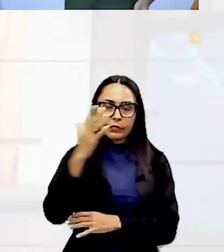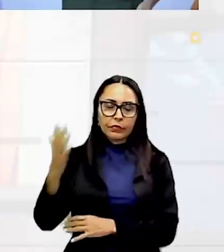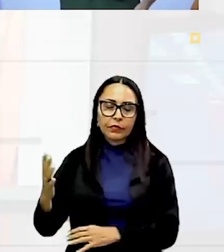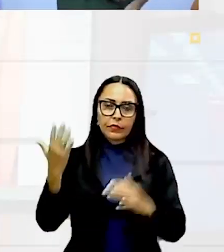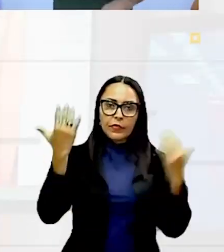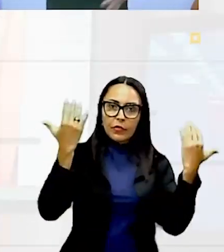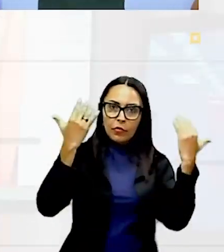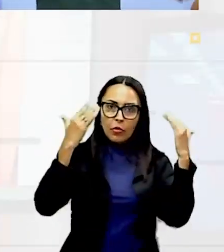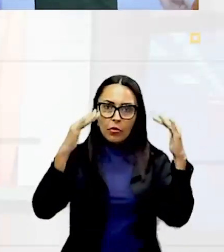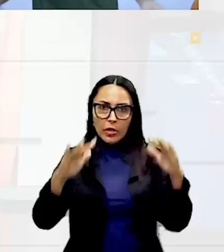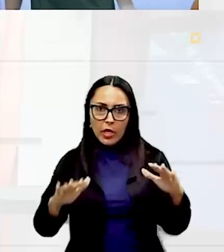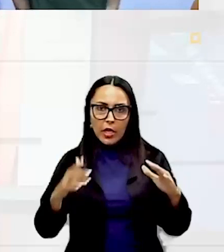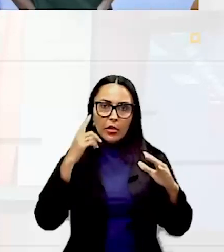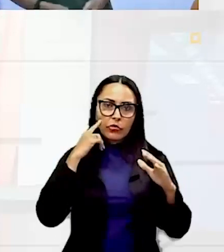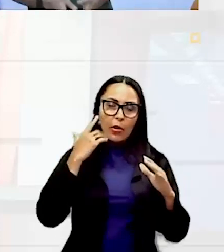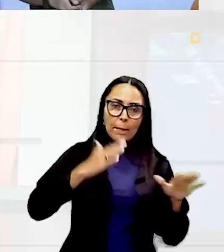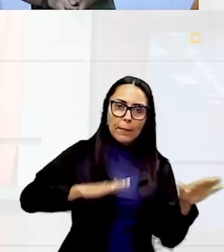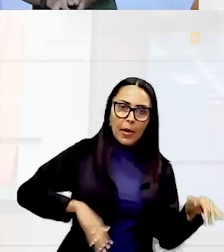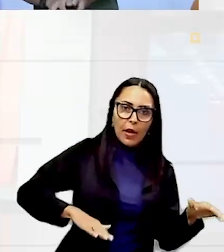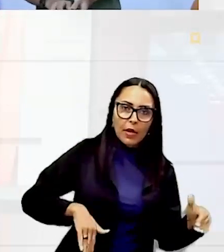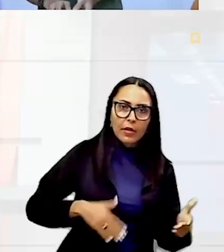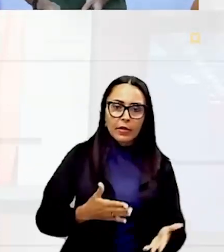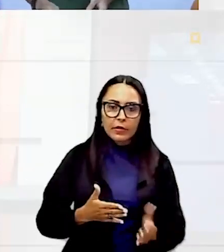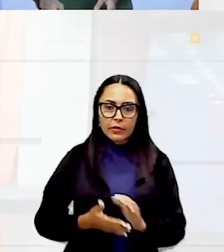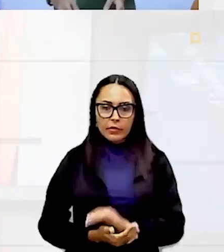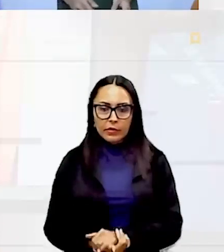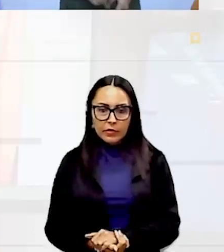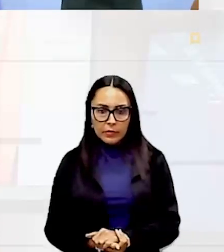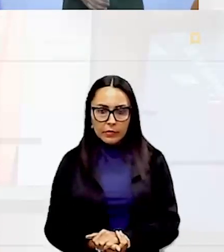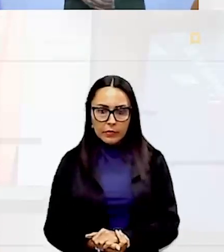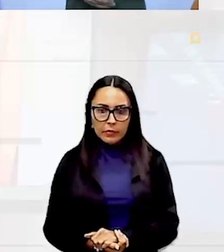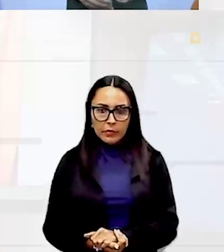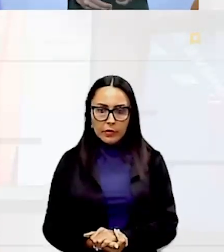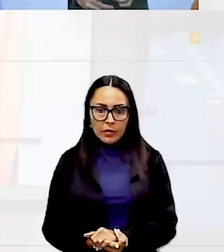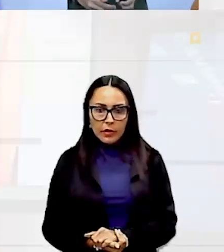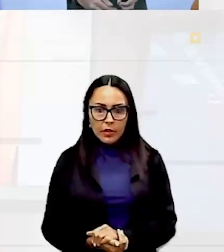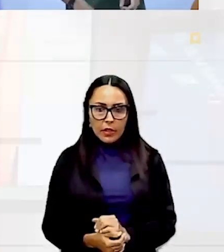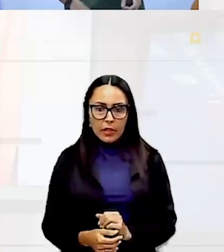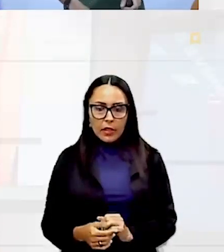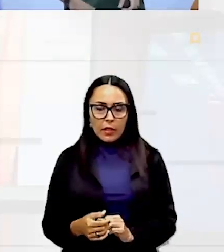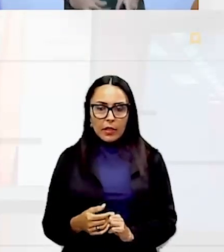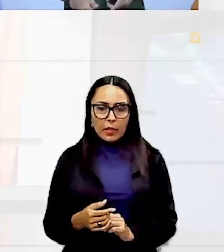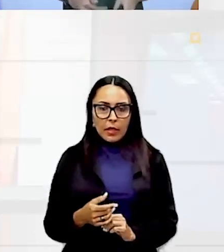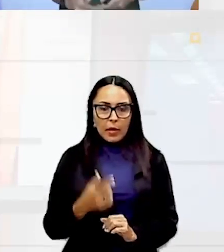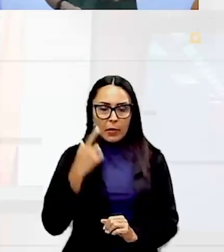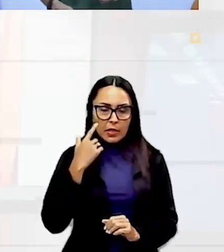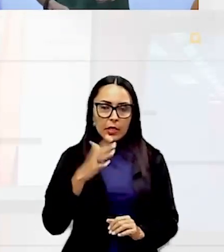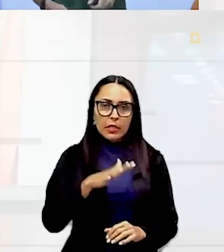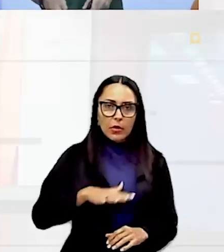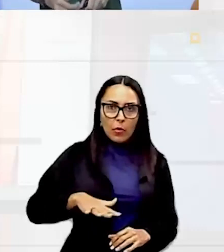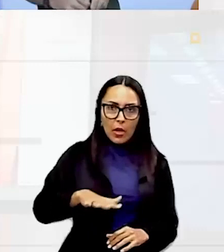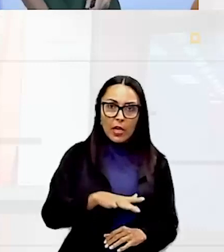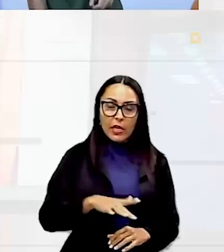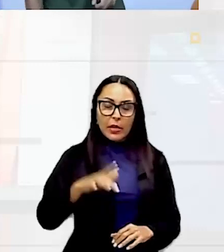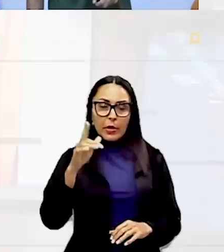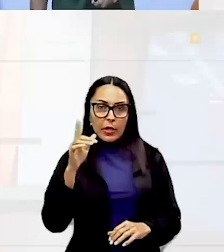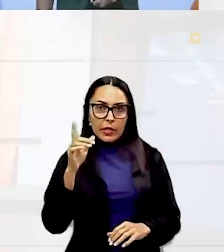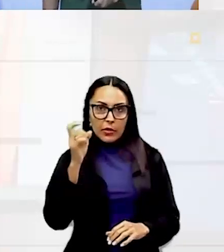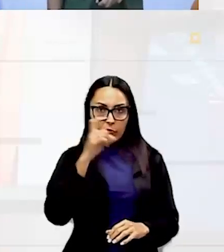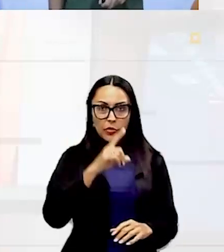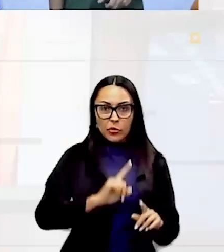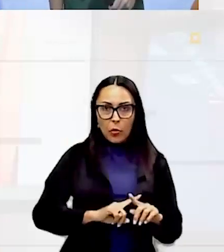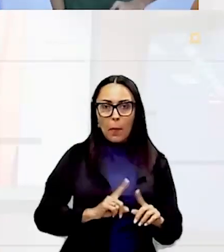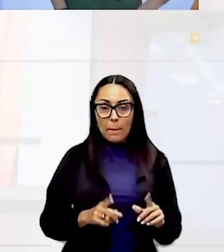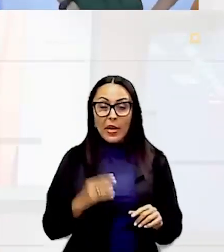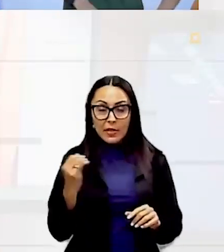castelos, mansões mesmo. E apesar de ser uma área bem trabalhosazinha, ela é muito